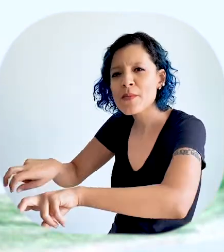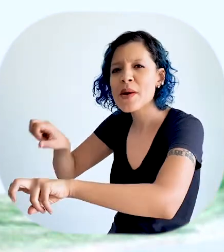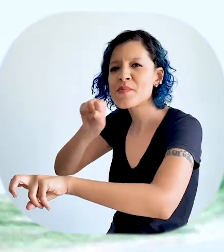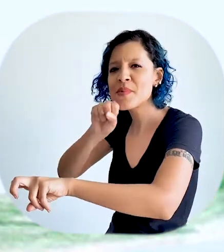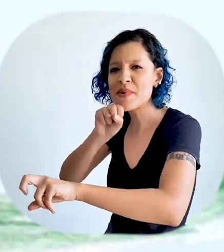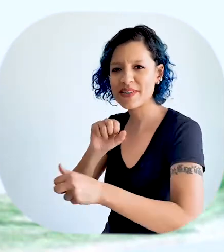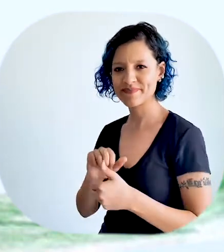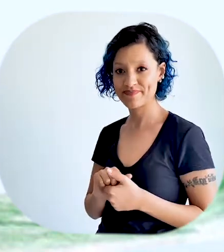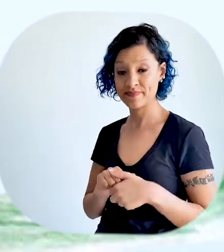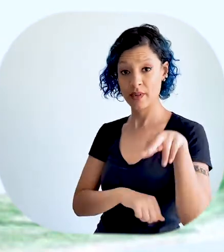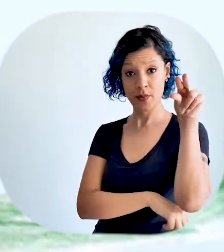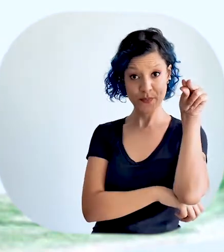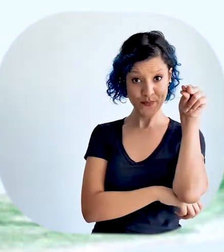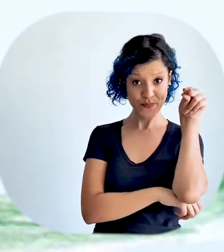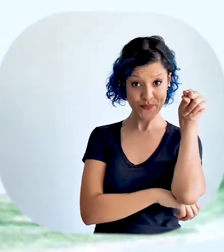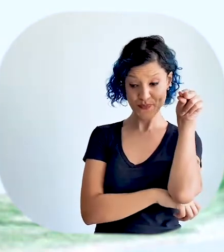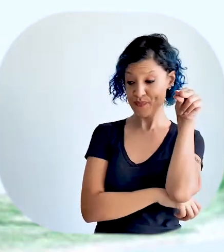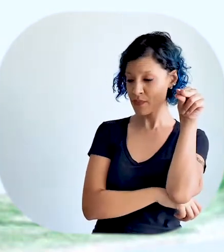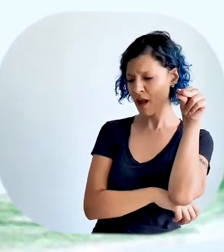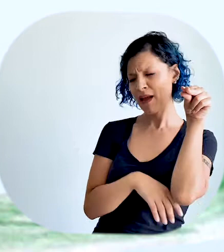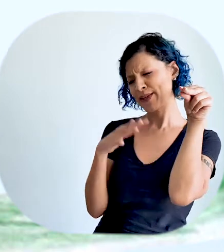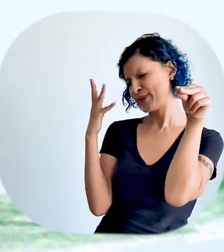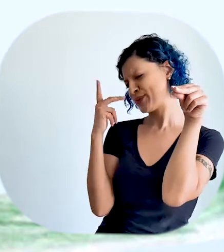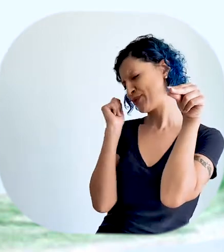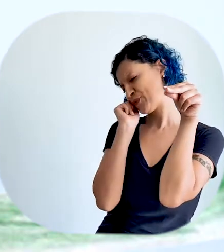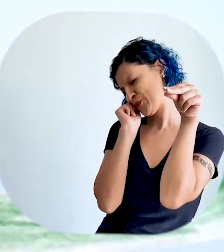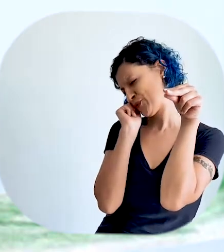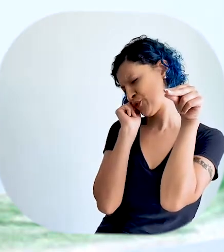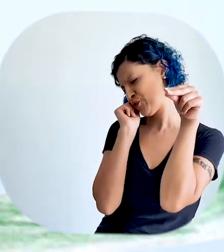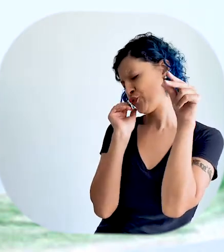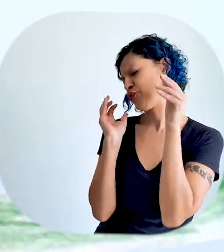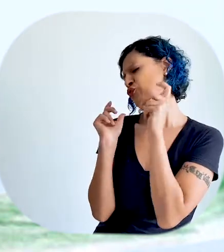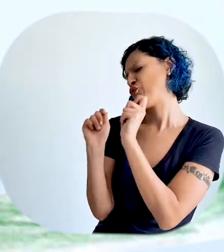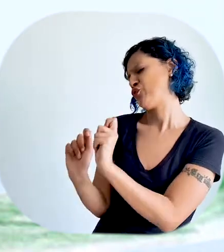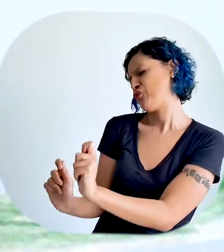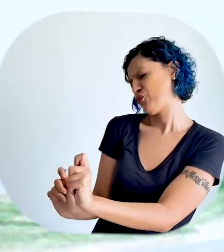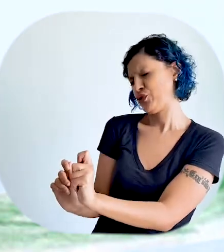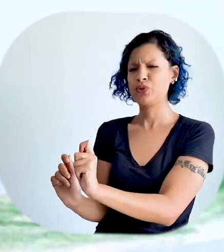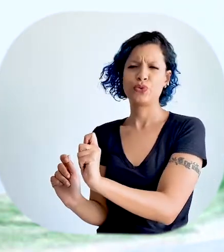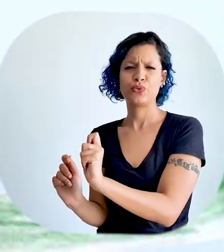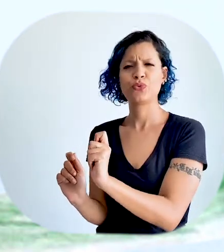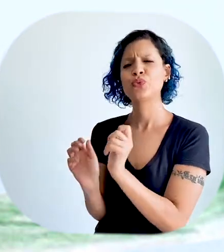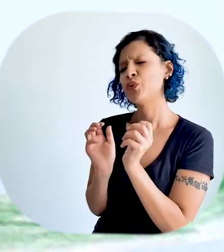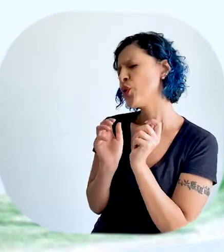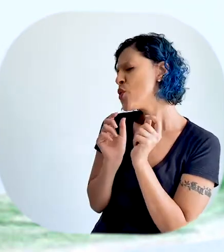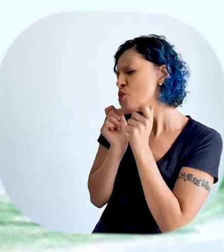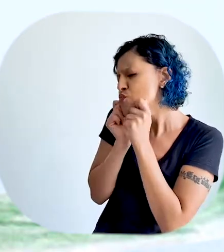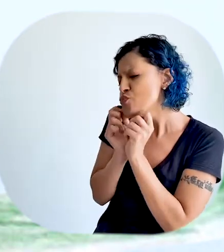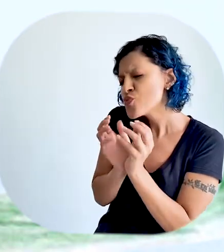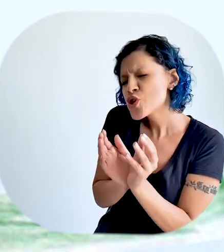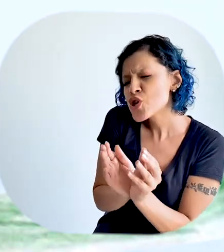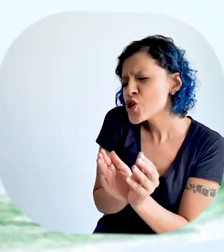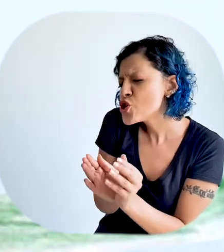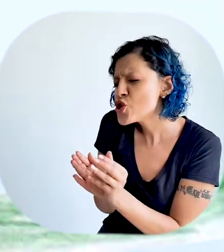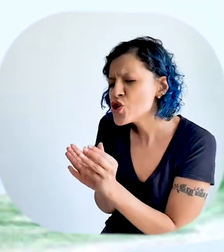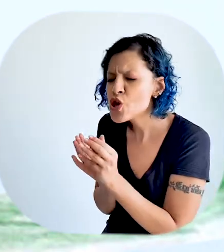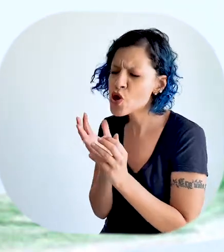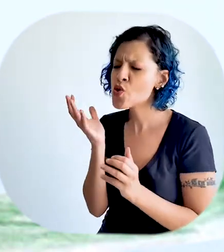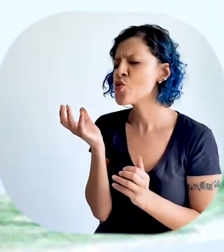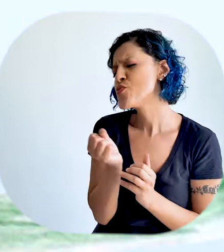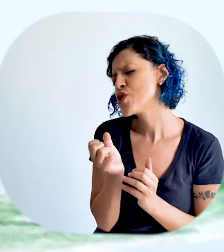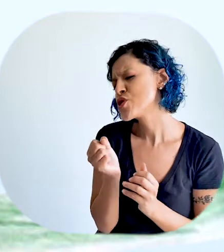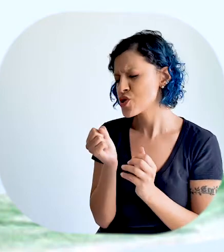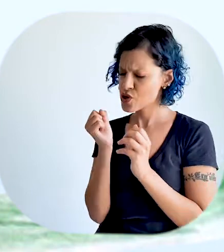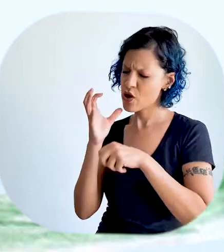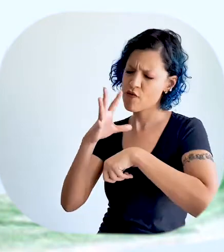"Ai, como são tão lindos! Ai, tão bonitinhos! Fofinhos e branquinhos, eu